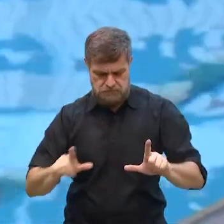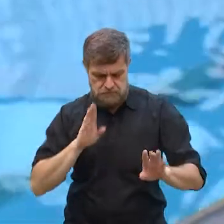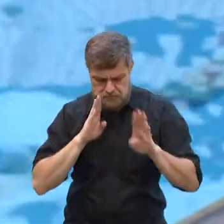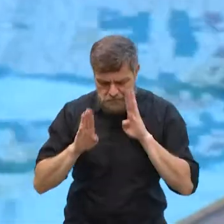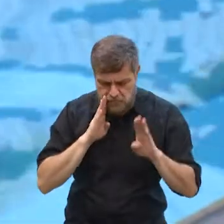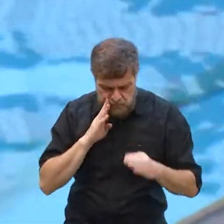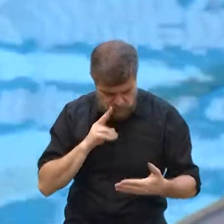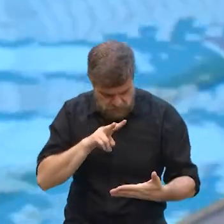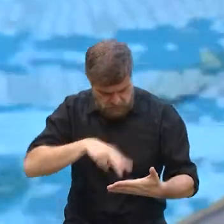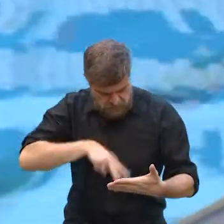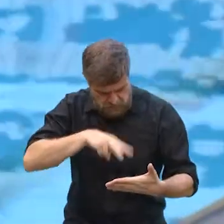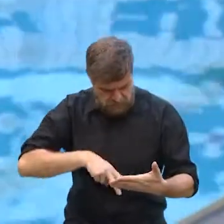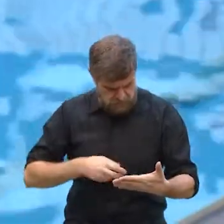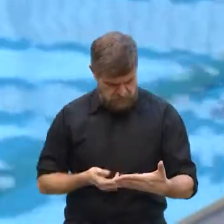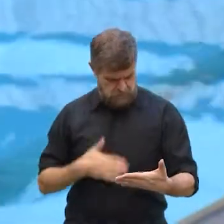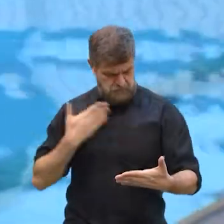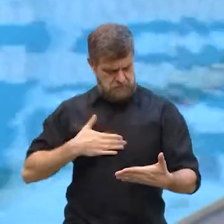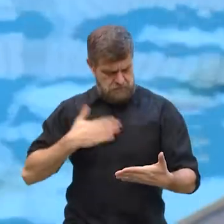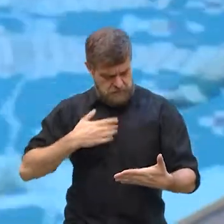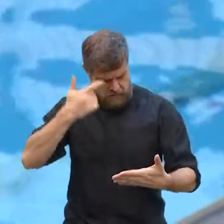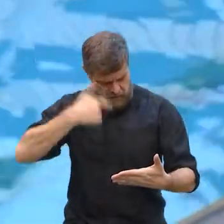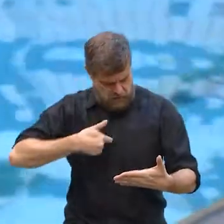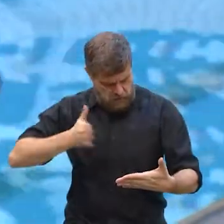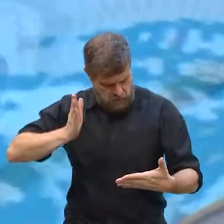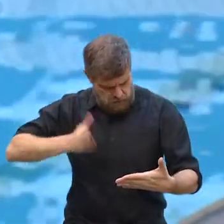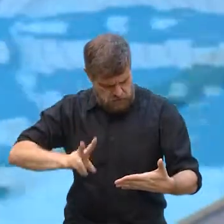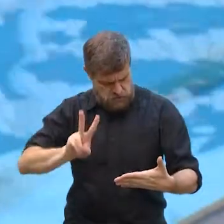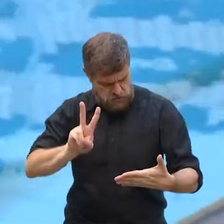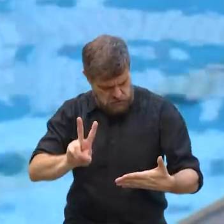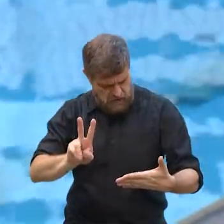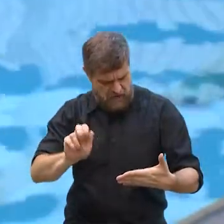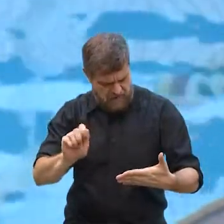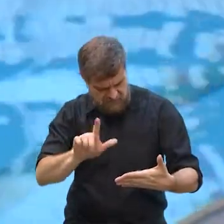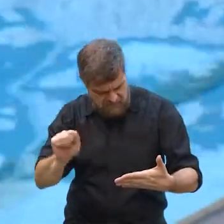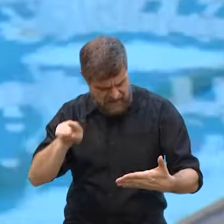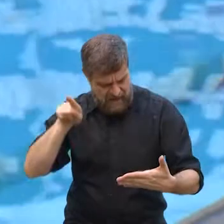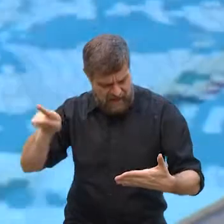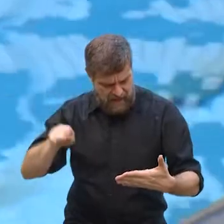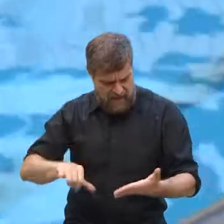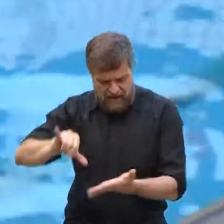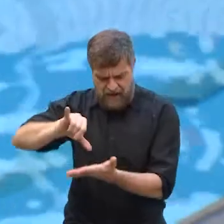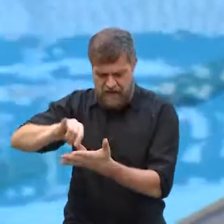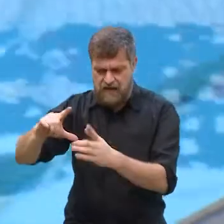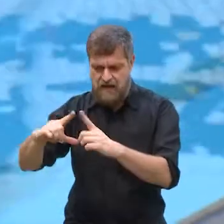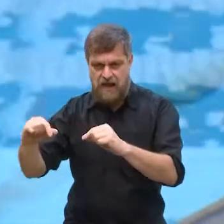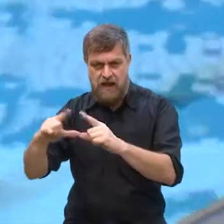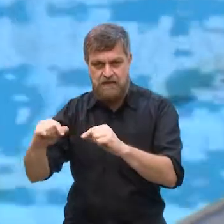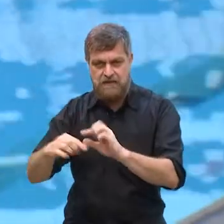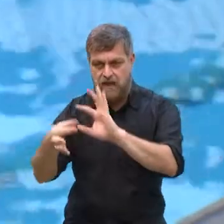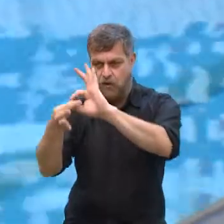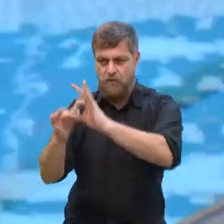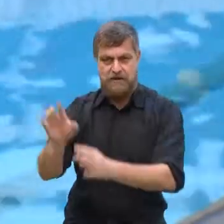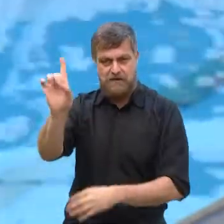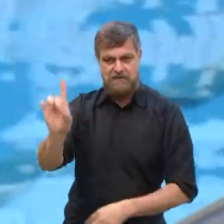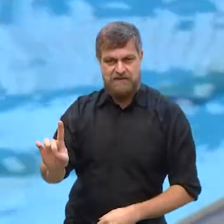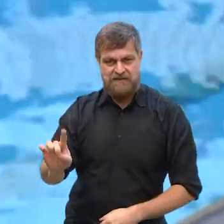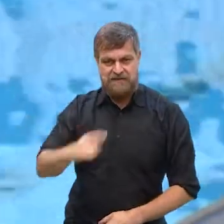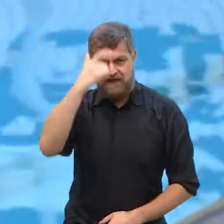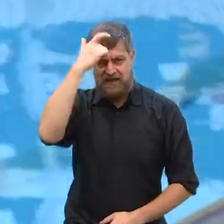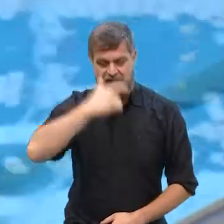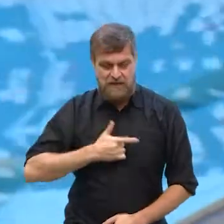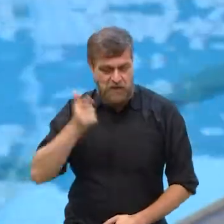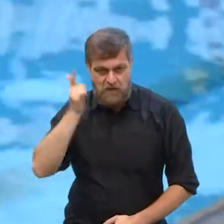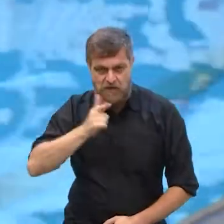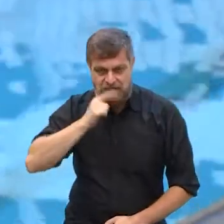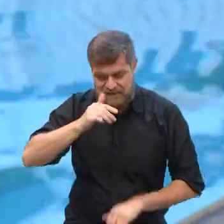que postagem que é, aí eu vejo que está falando de Tóquio e aí eu e mais alguns atletas estamos